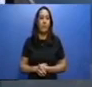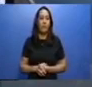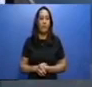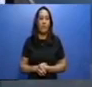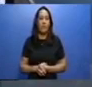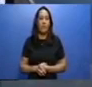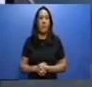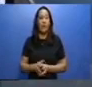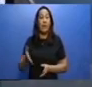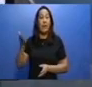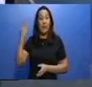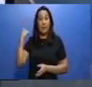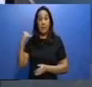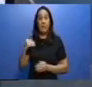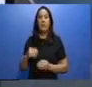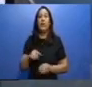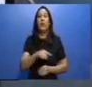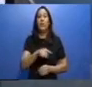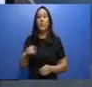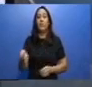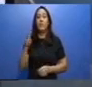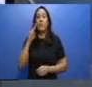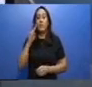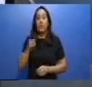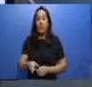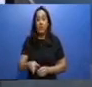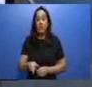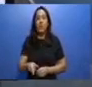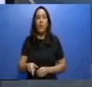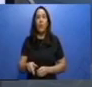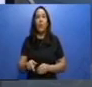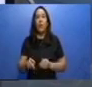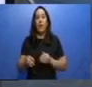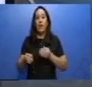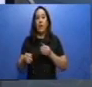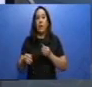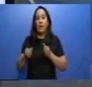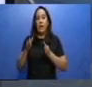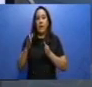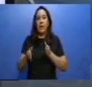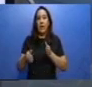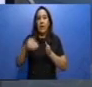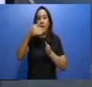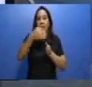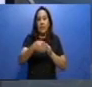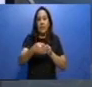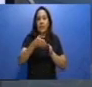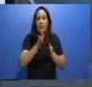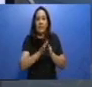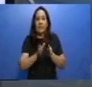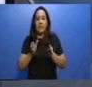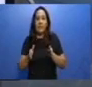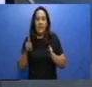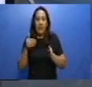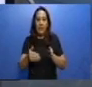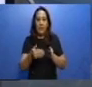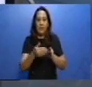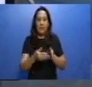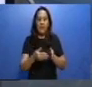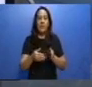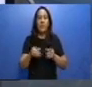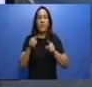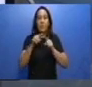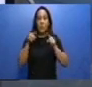No módulo anterior, você verificou que as faces dos poliedros são formas geométricas